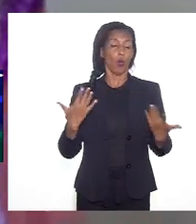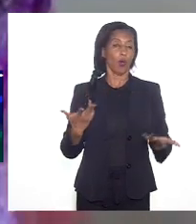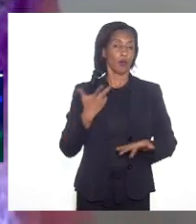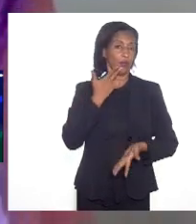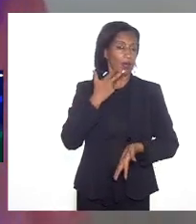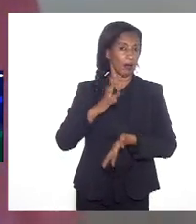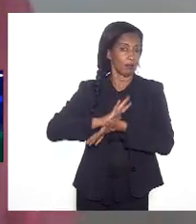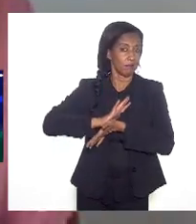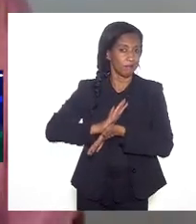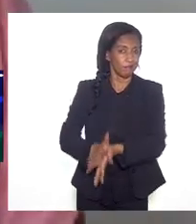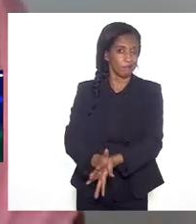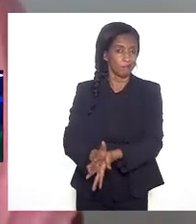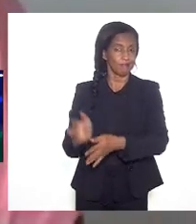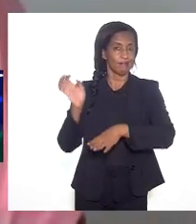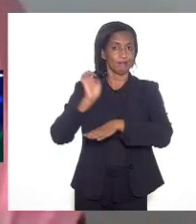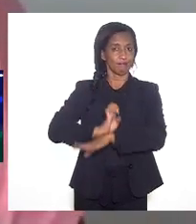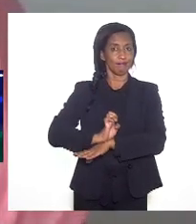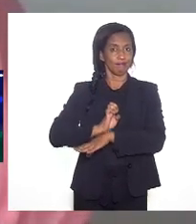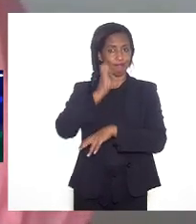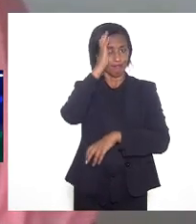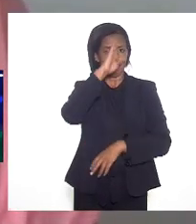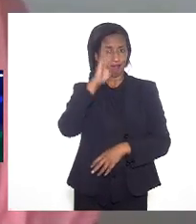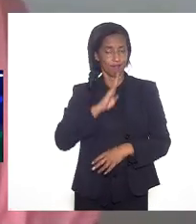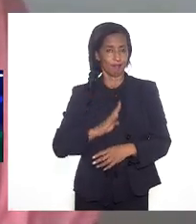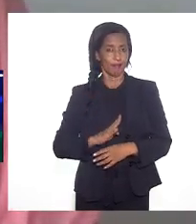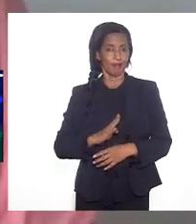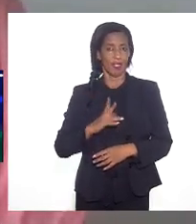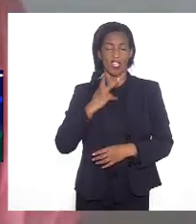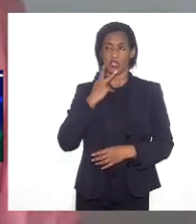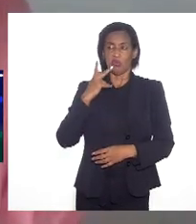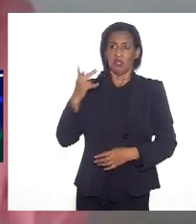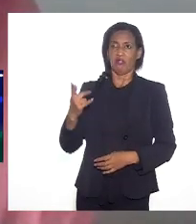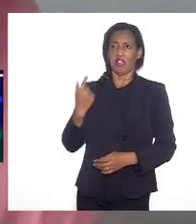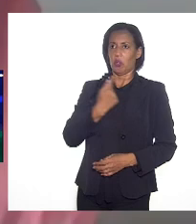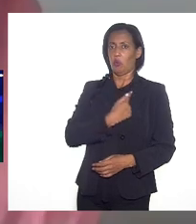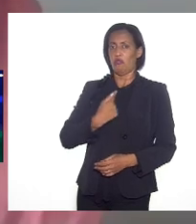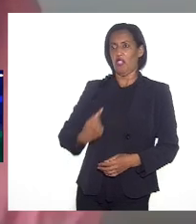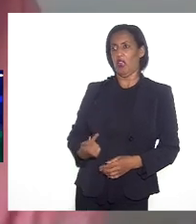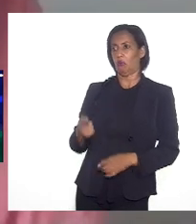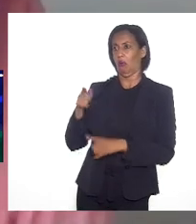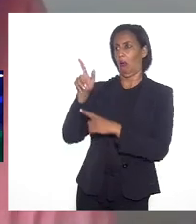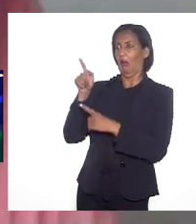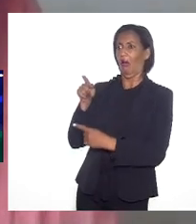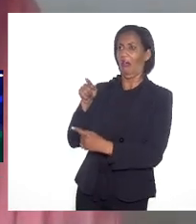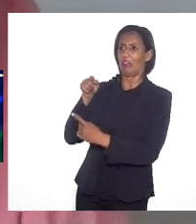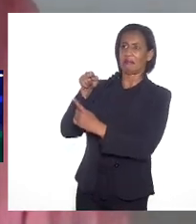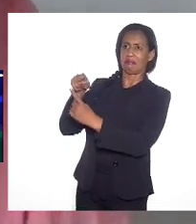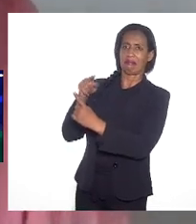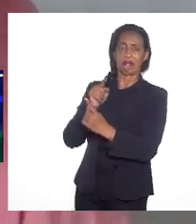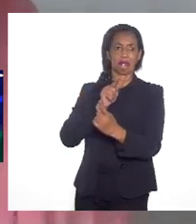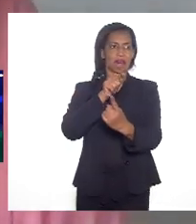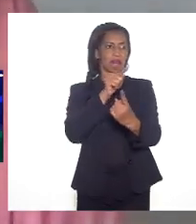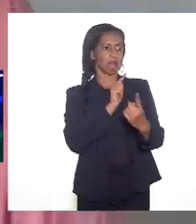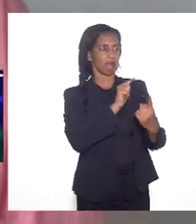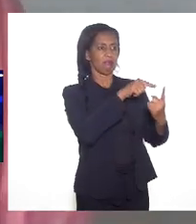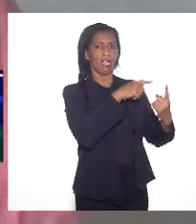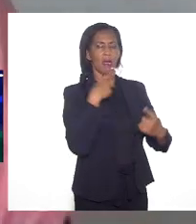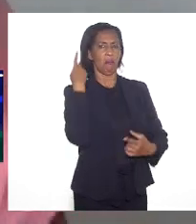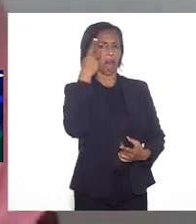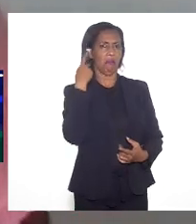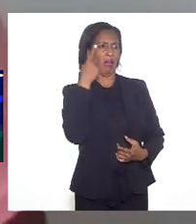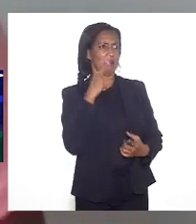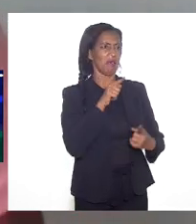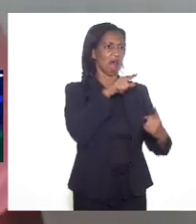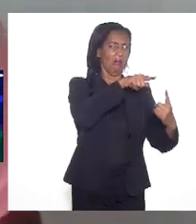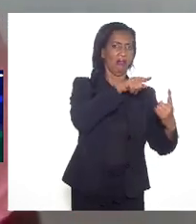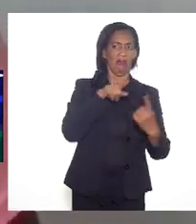no Estado brasileiro, a gente não está falando de governador A ou B, a gente não está falando de parlamentares da legislatura A ou